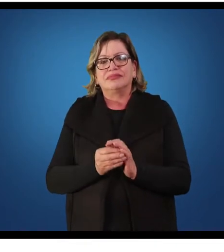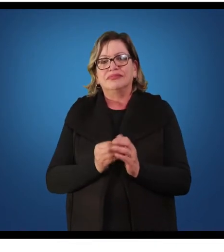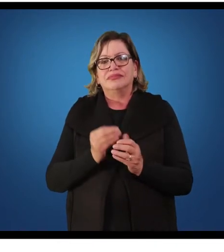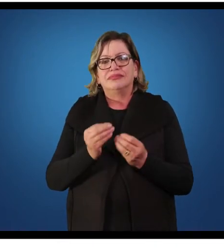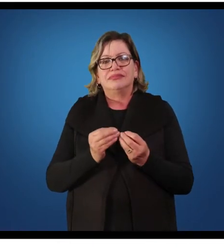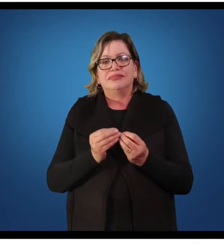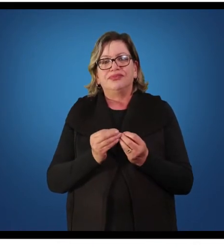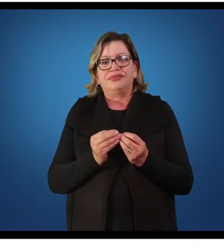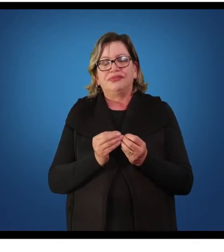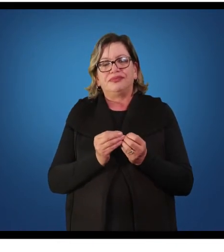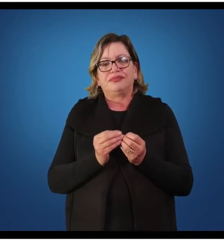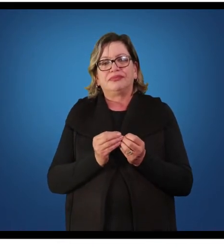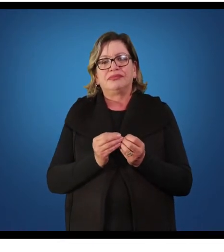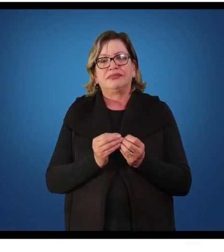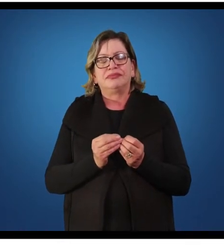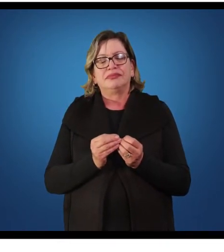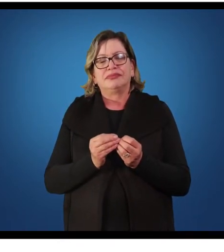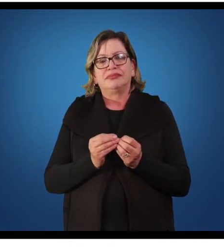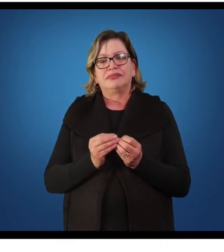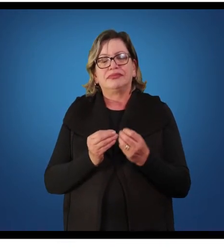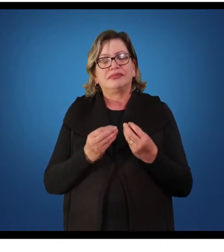Aqui.